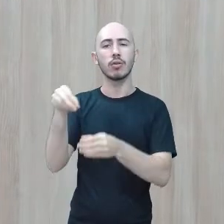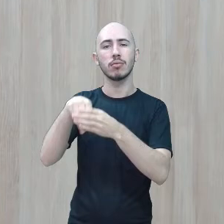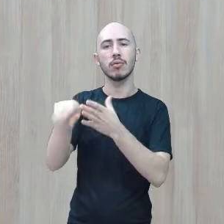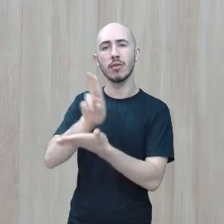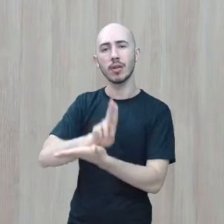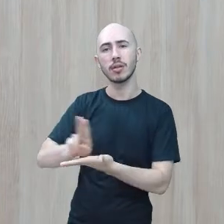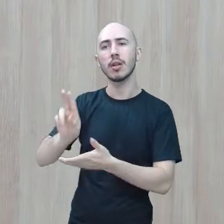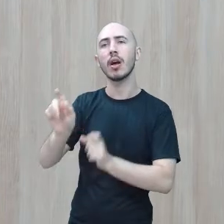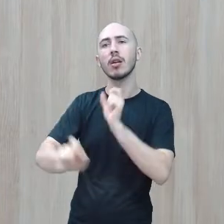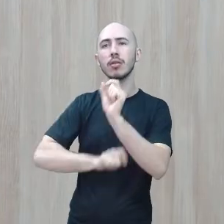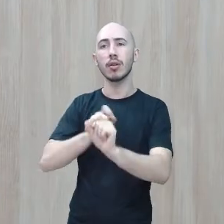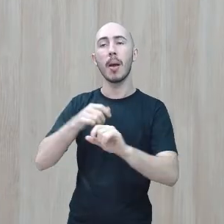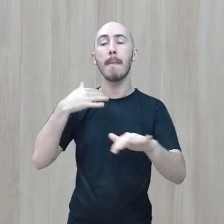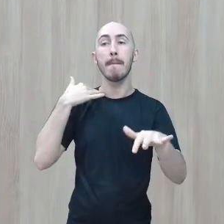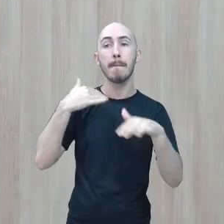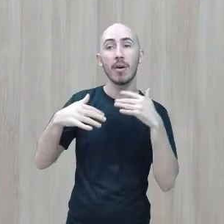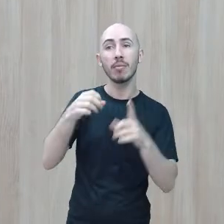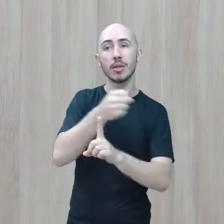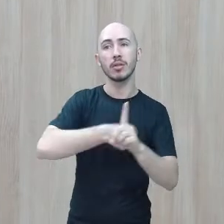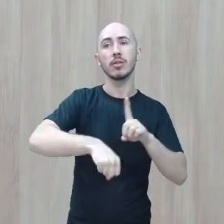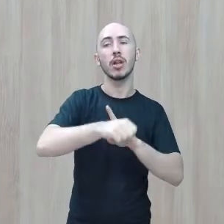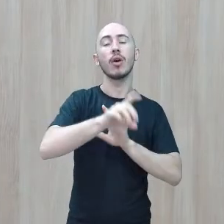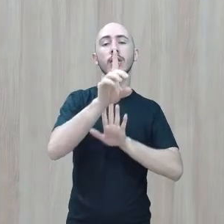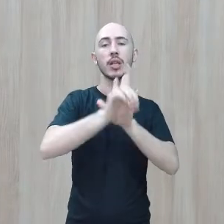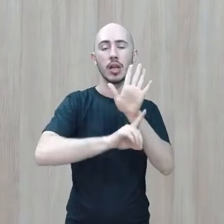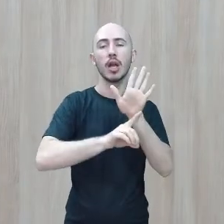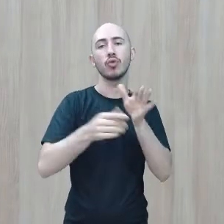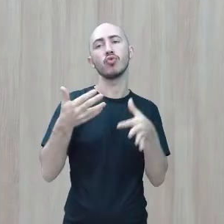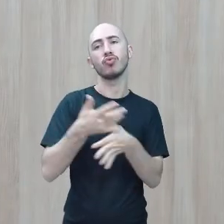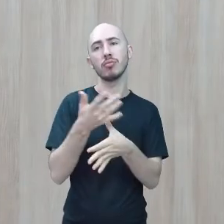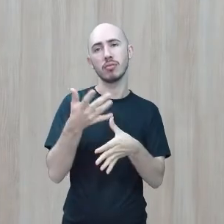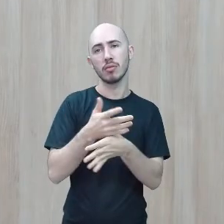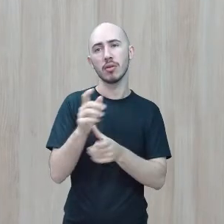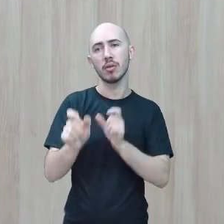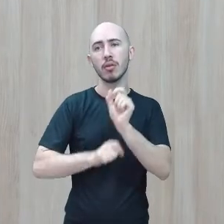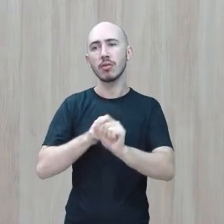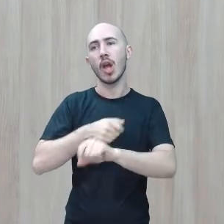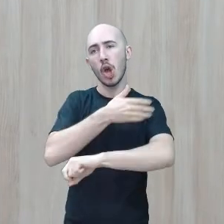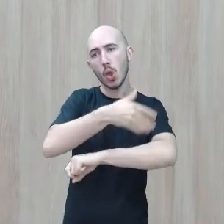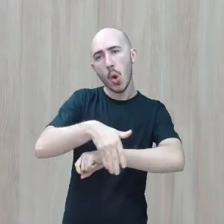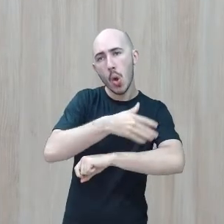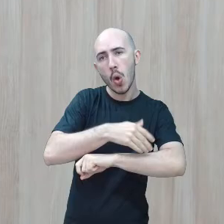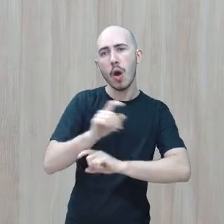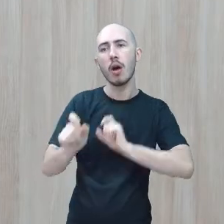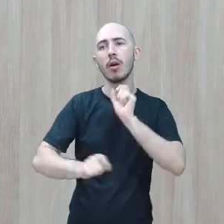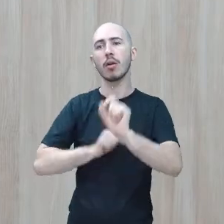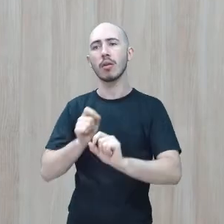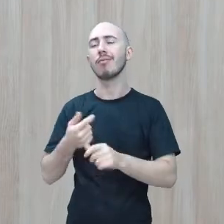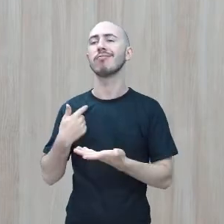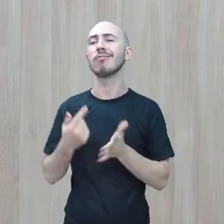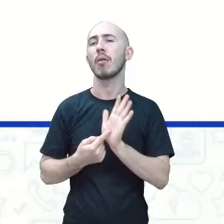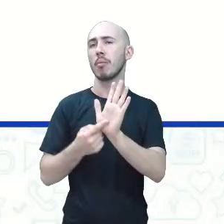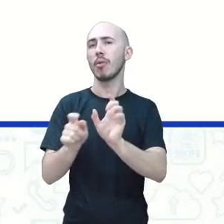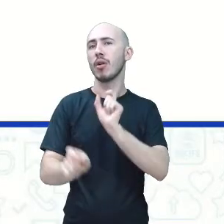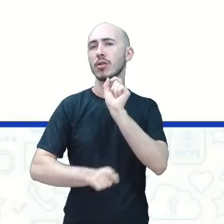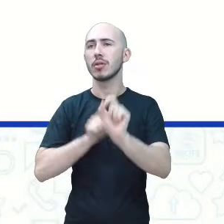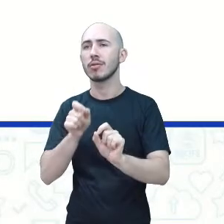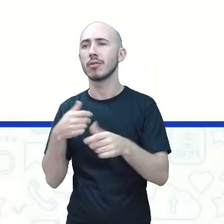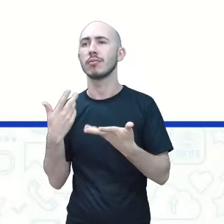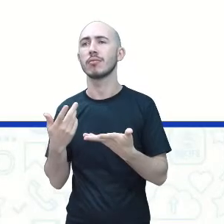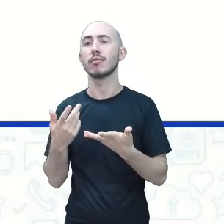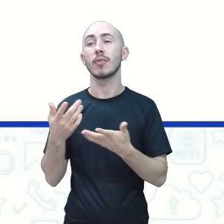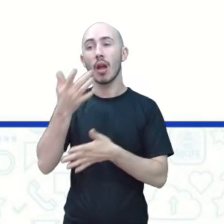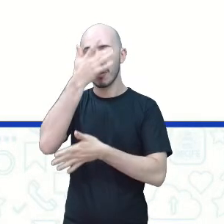foi o movimento social Direitos Urbanos, né, que trouxe articulação de pessoas interessadas